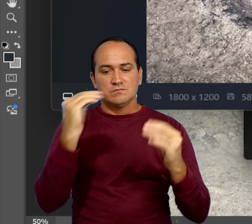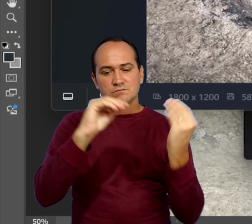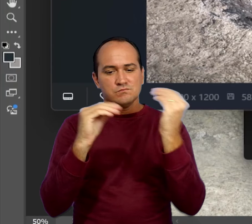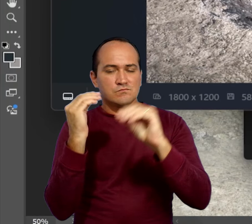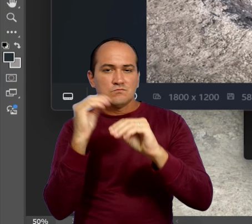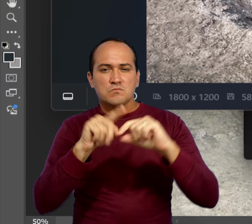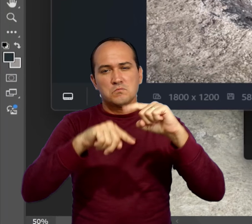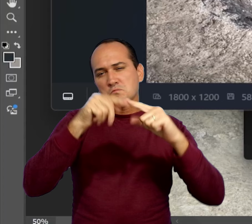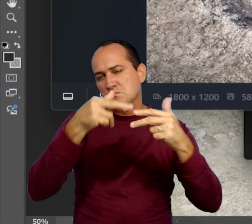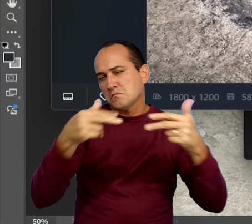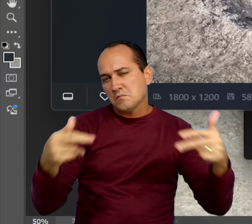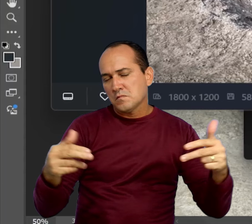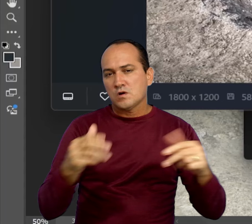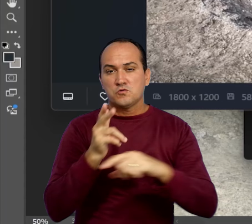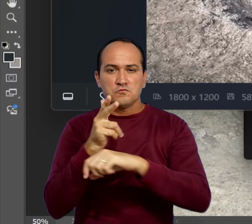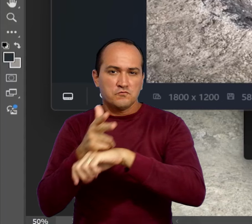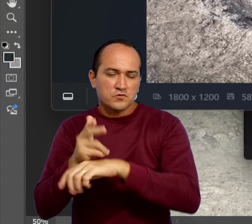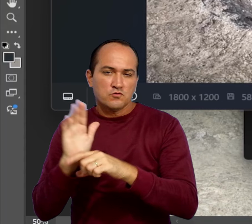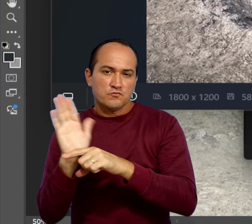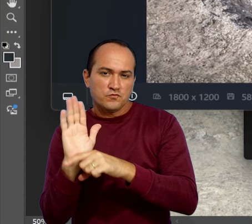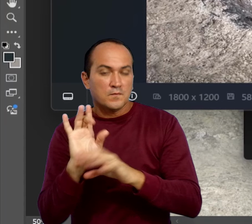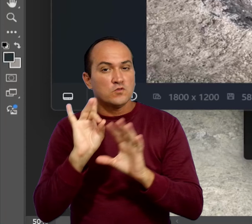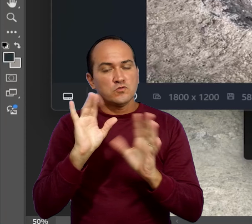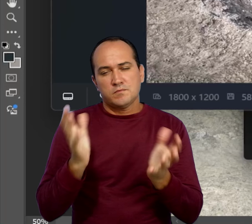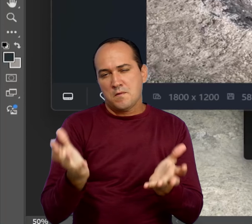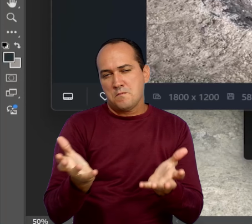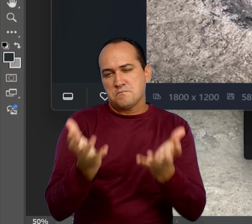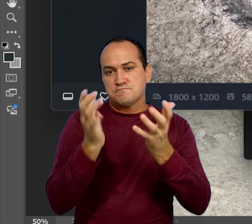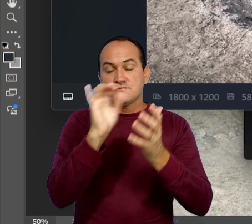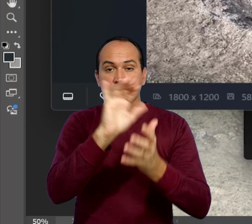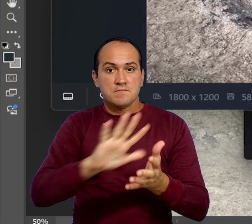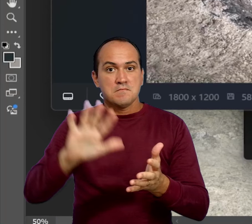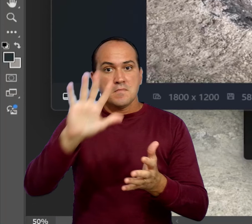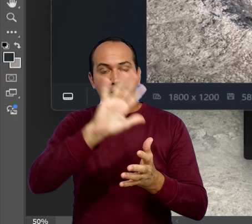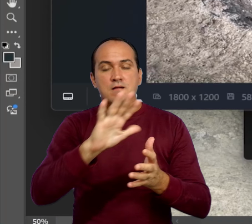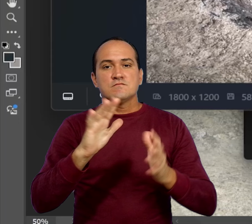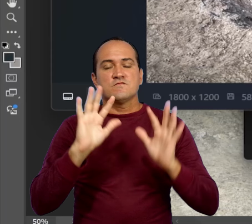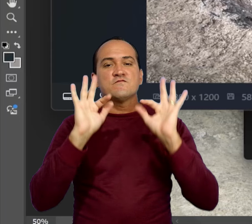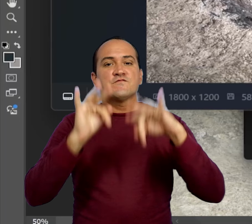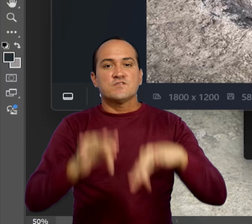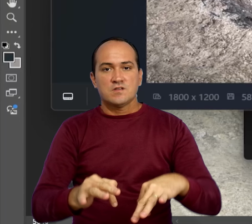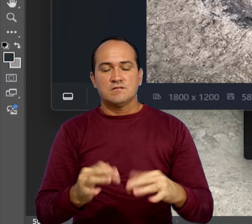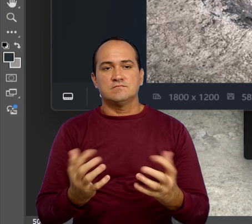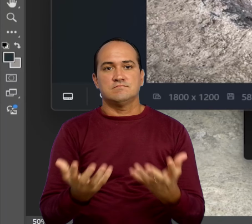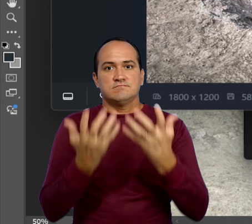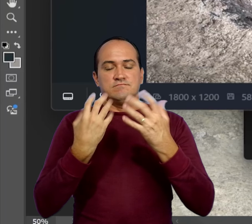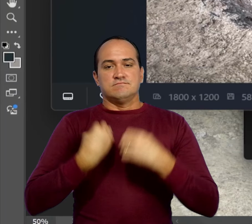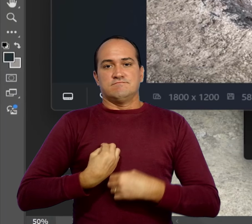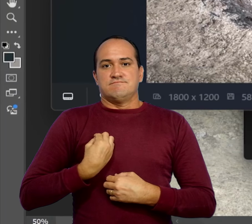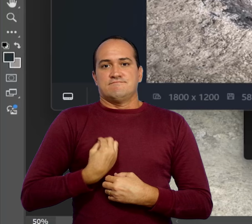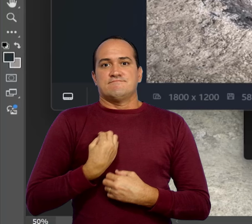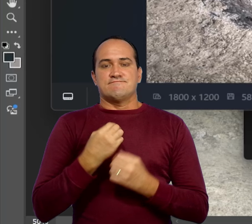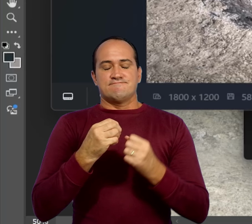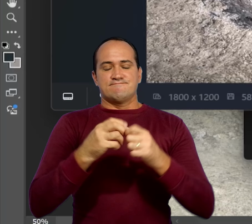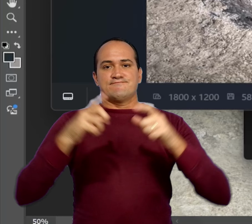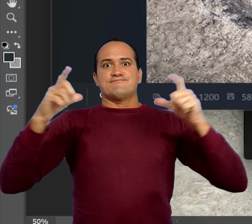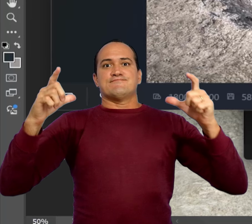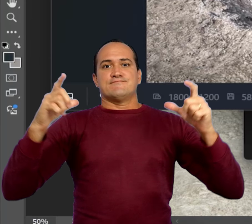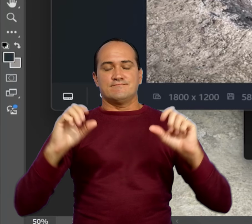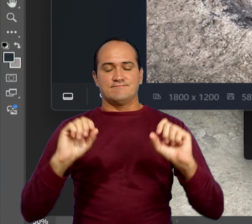a gente vai acrescentar um ou outro elemento ali de vídeo só para a imagem em si, né, a imagem final, ganhar um pouco